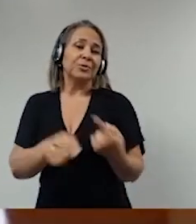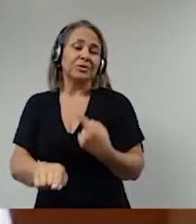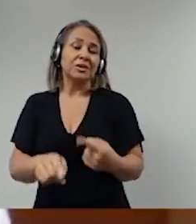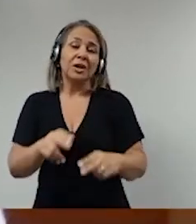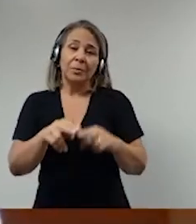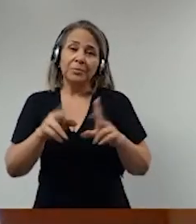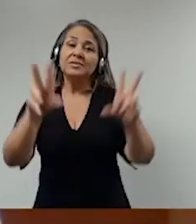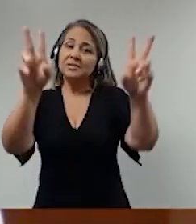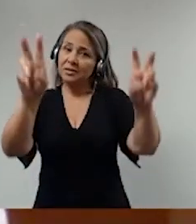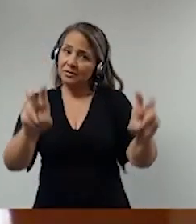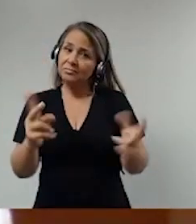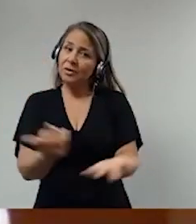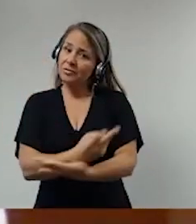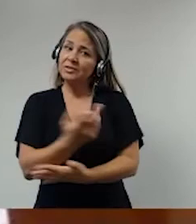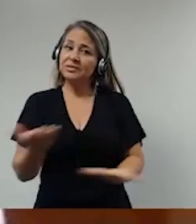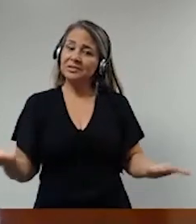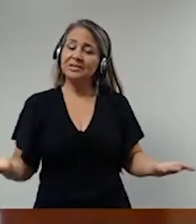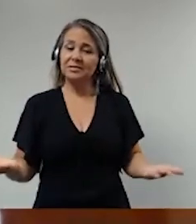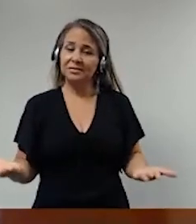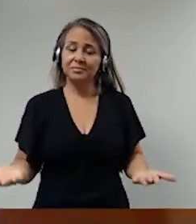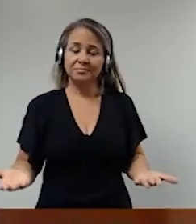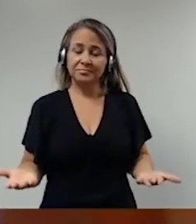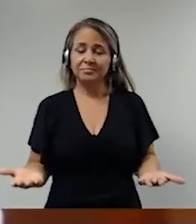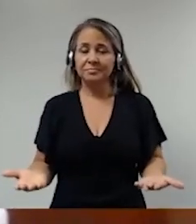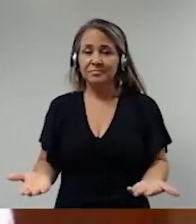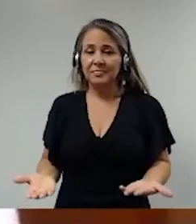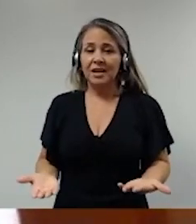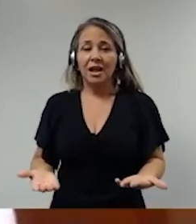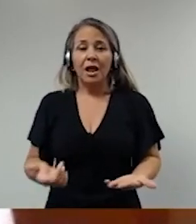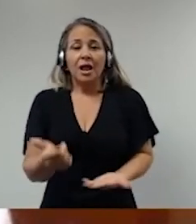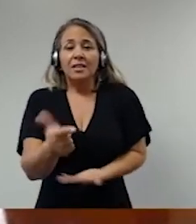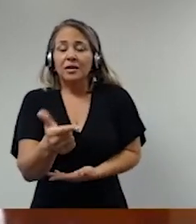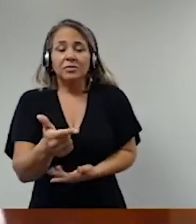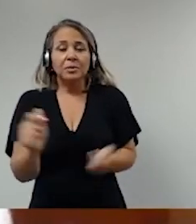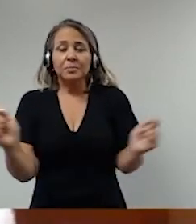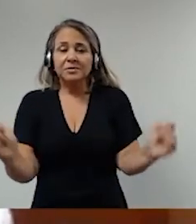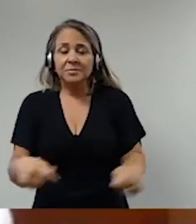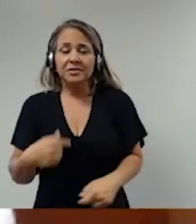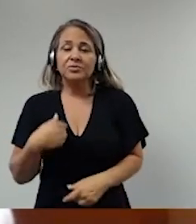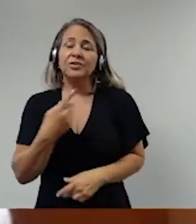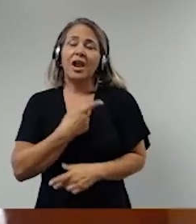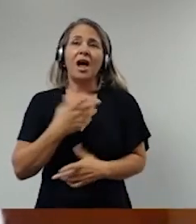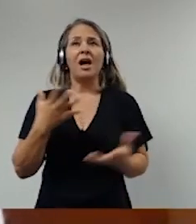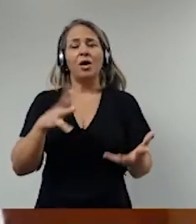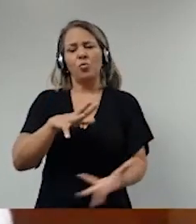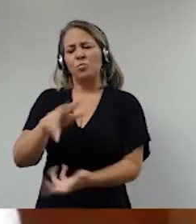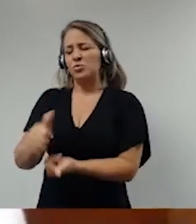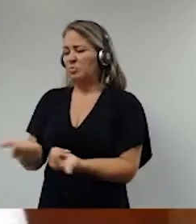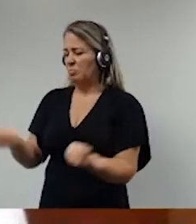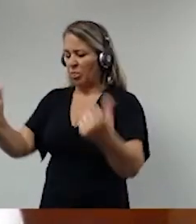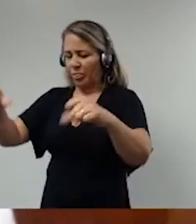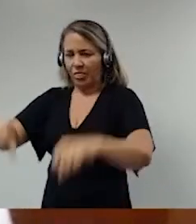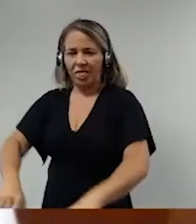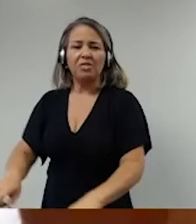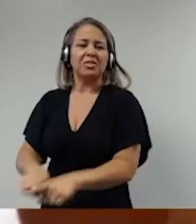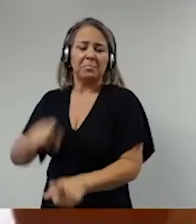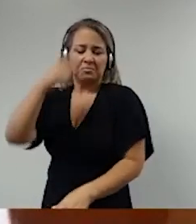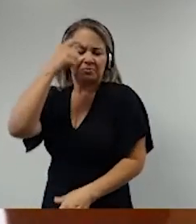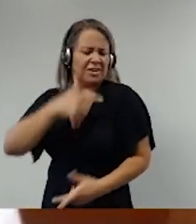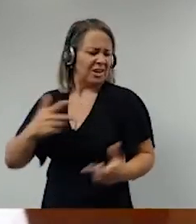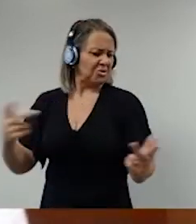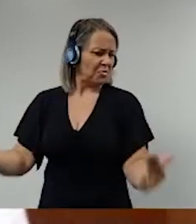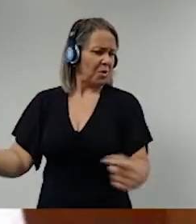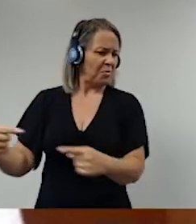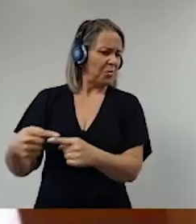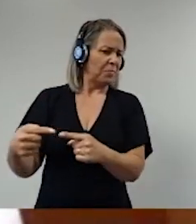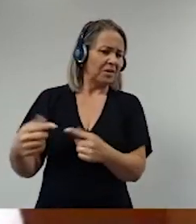está ocorrendo. Então, não existe possibilidade da gente dizer o seguinte, bom, o mundo está uma desgraça e também eu vou ficar uma desgraça para ficar